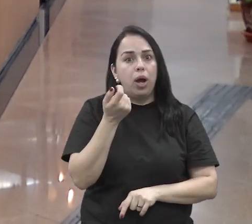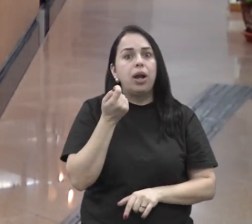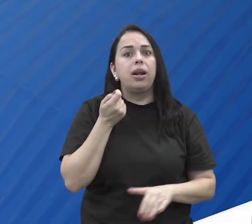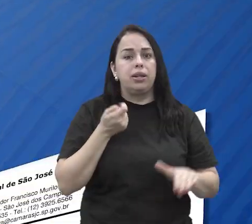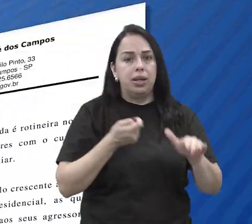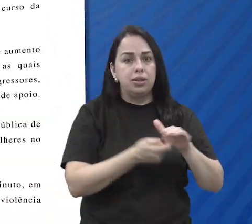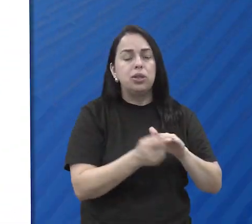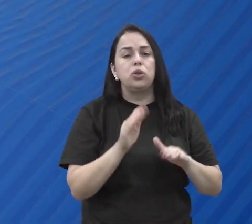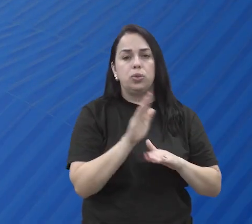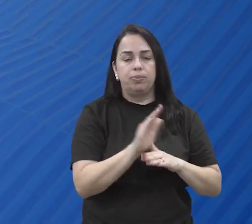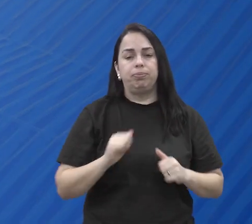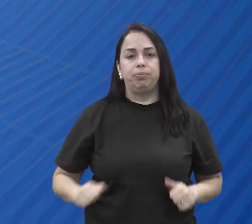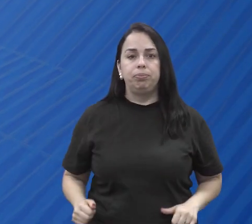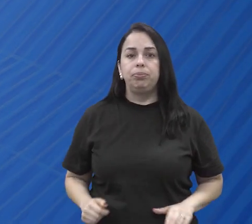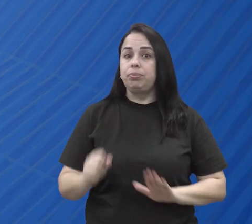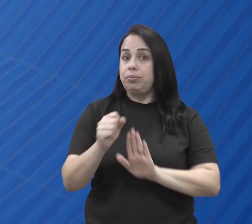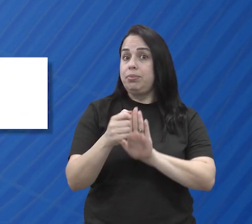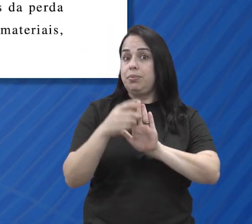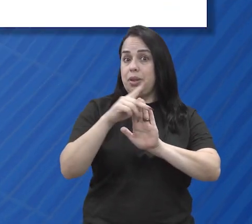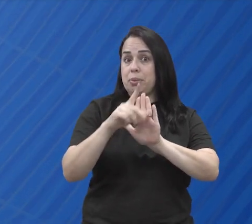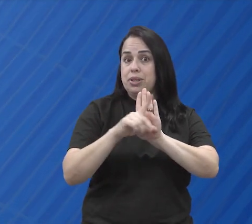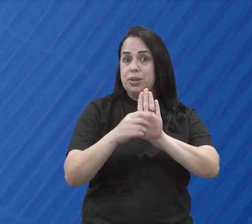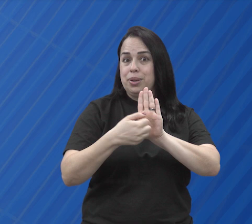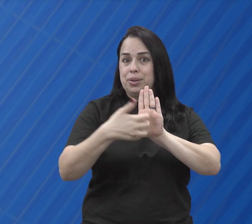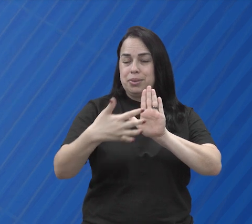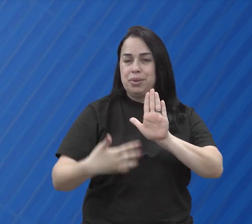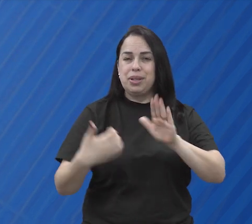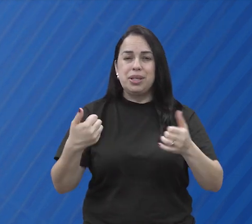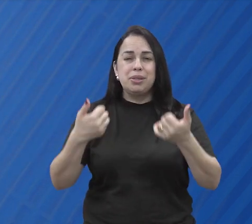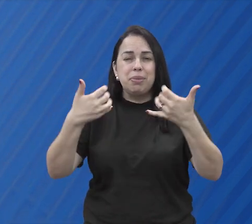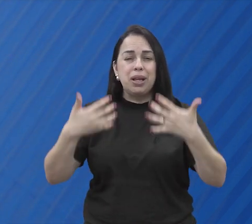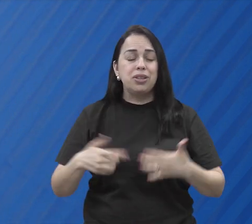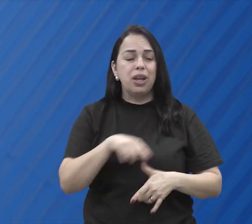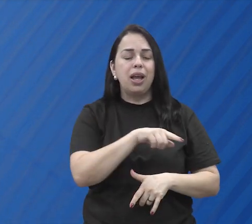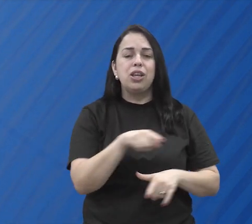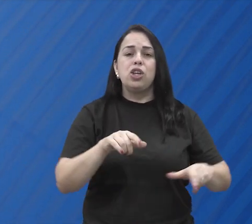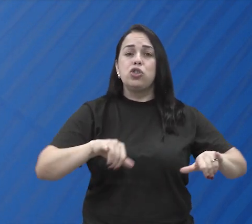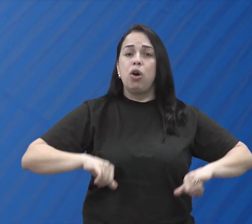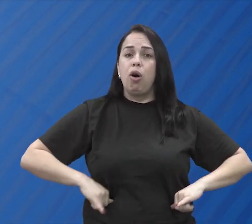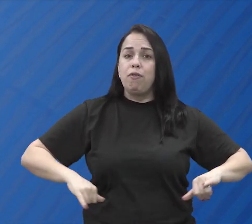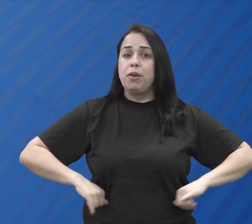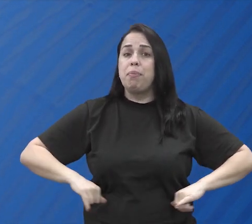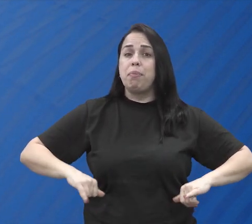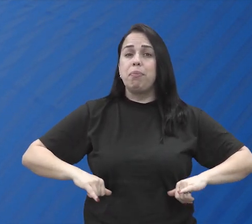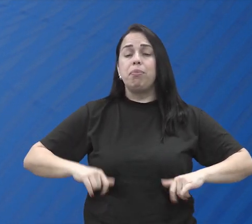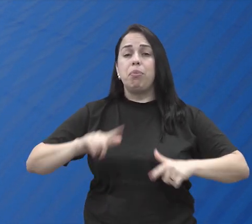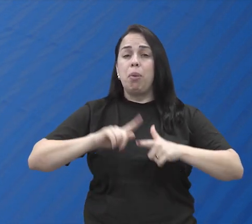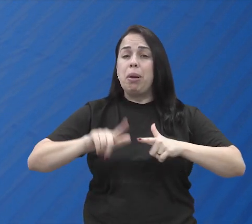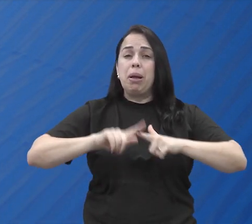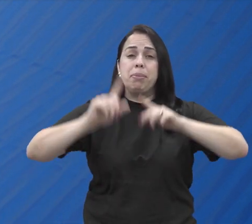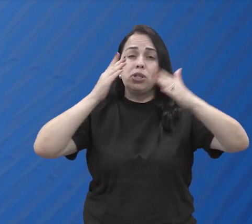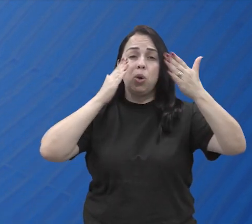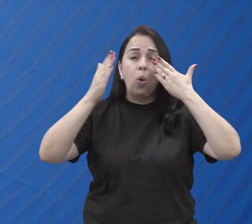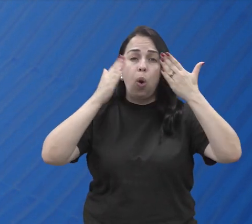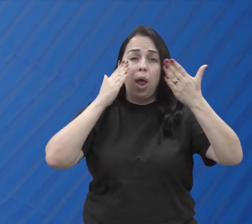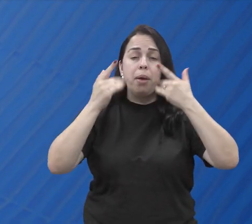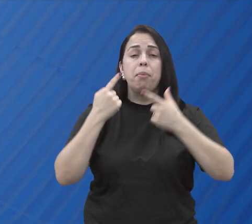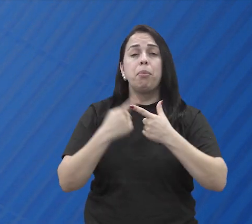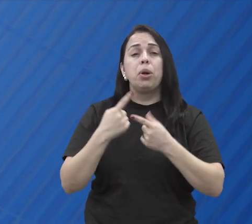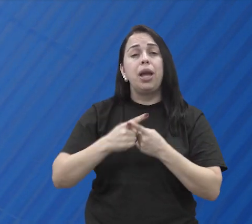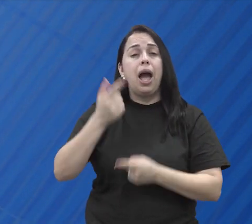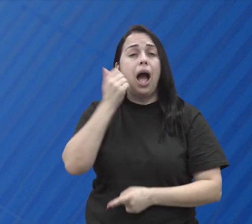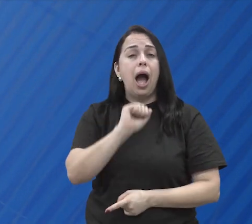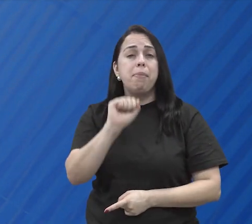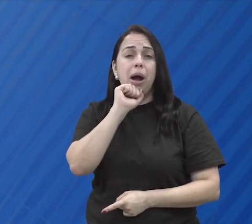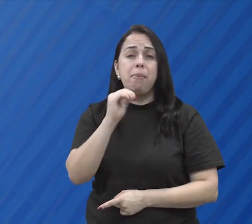com isso. A justificativa do projeto ressalta que, além de problemas psicológicos decorrentes da perda da mãe, muitas